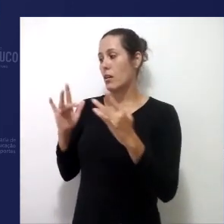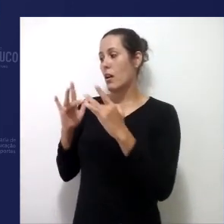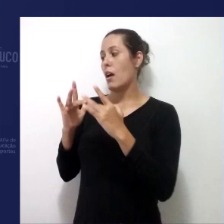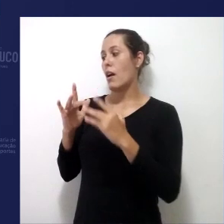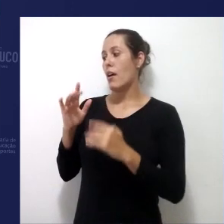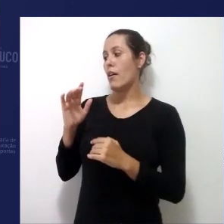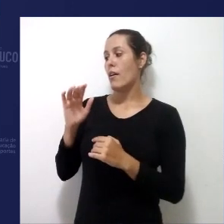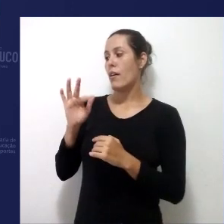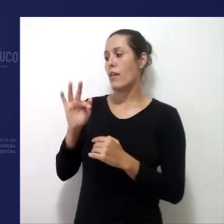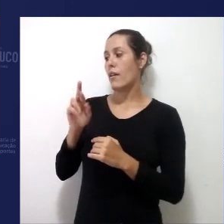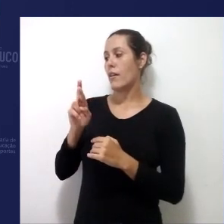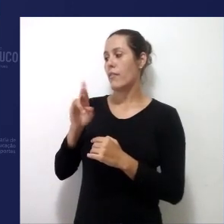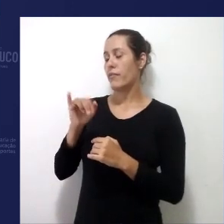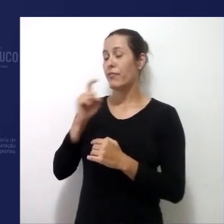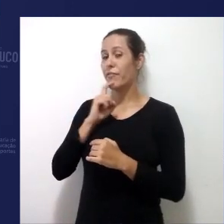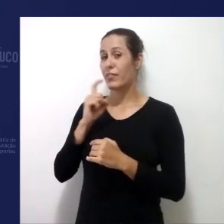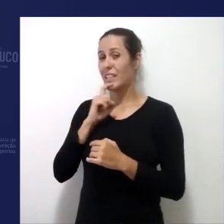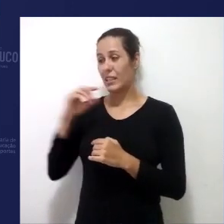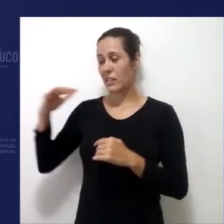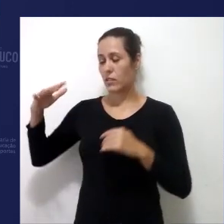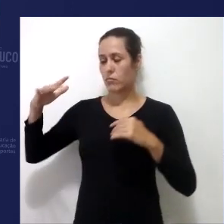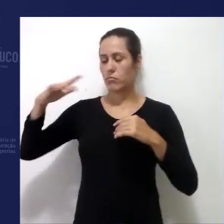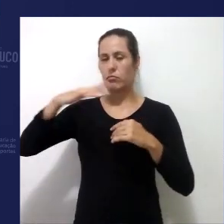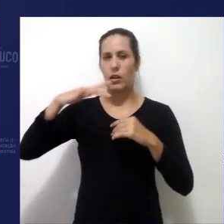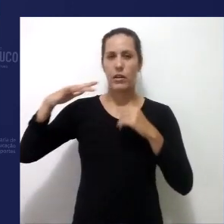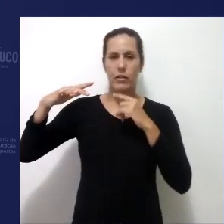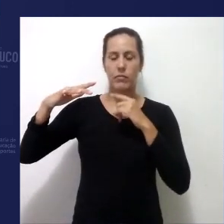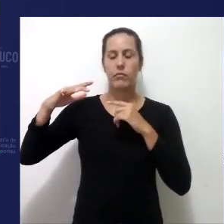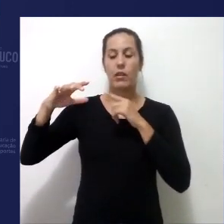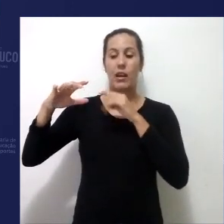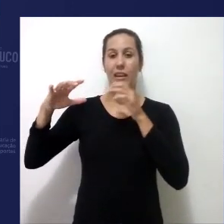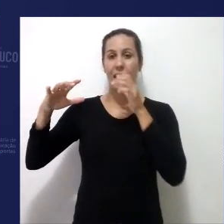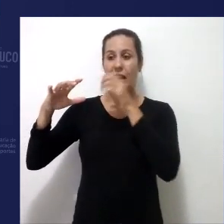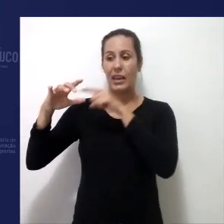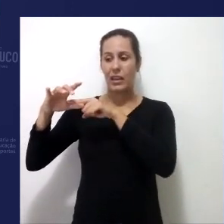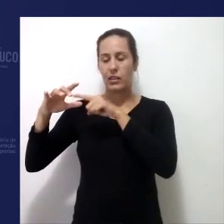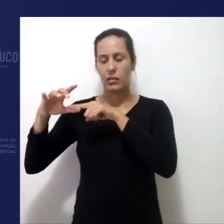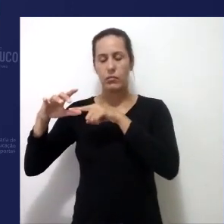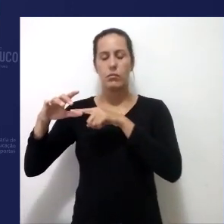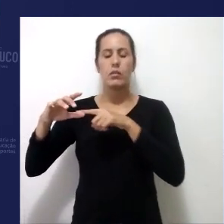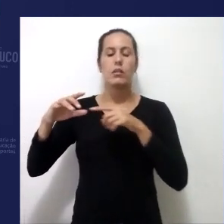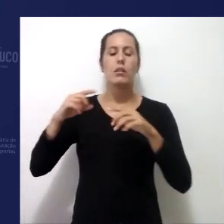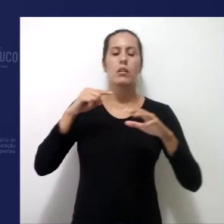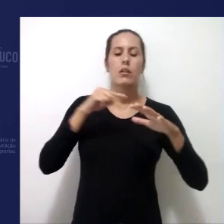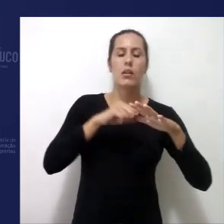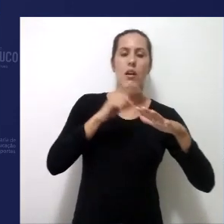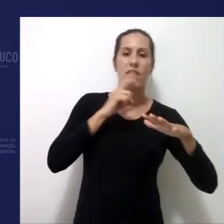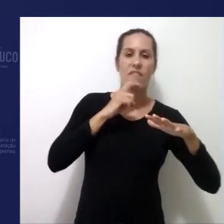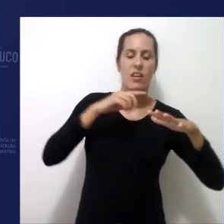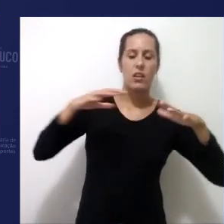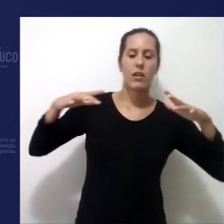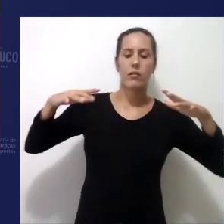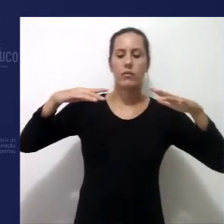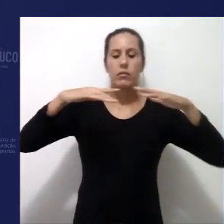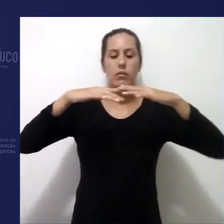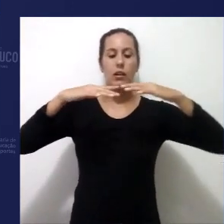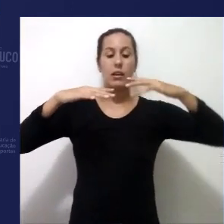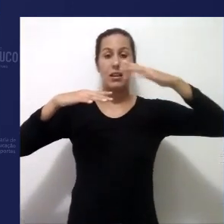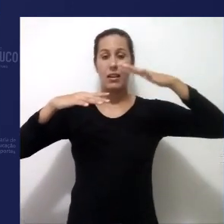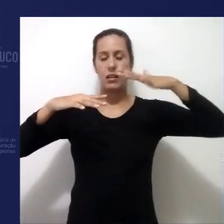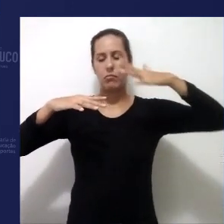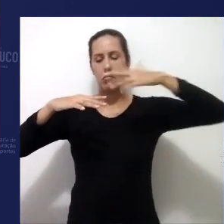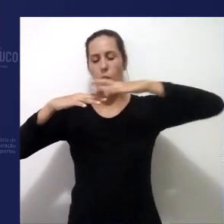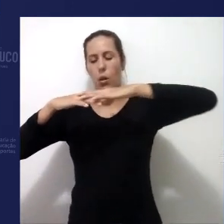Essa frente fria, quando ela vem, ela faz com que as nuvens elas se acumulam, né, lá na